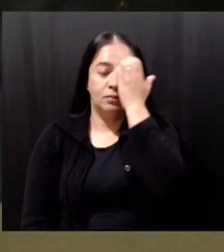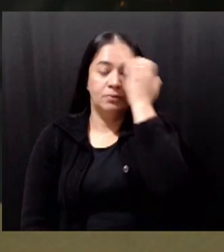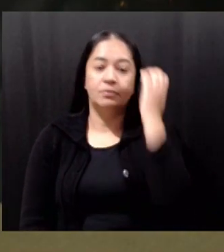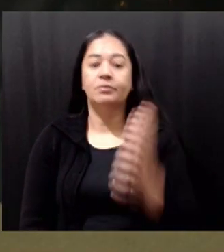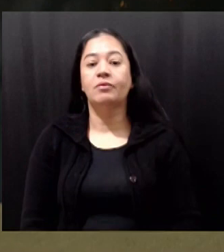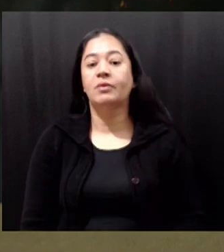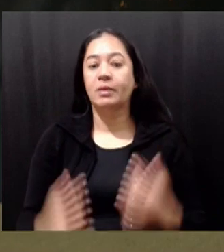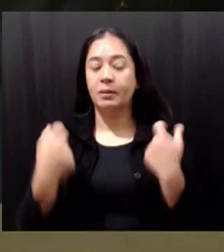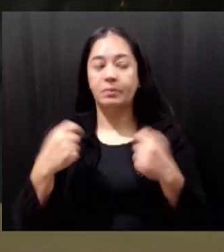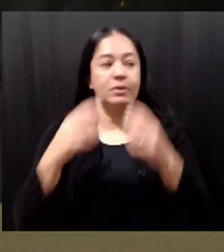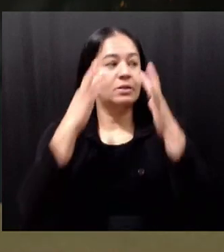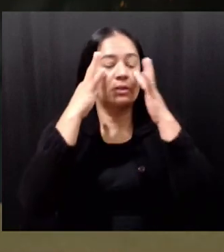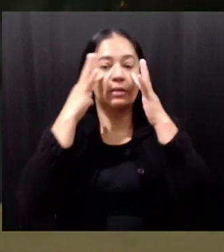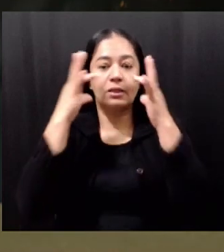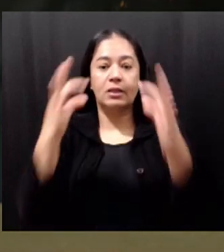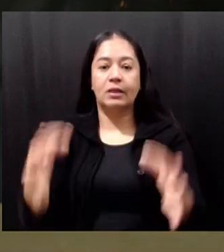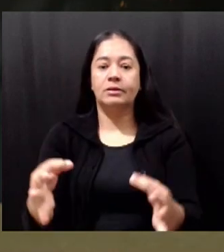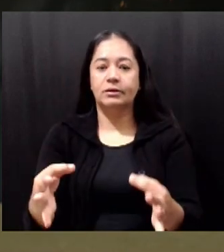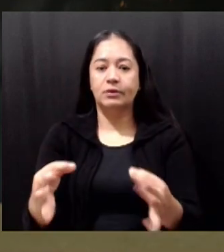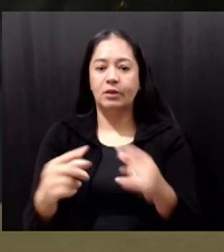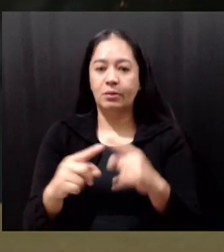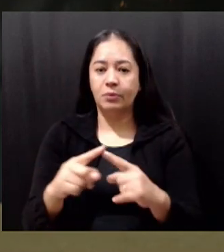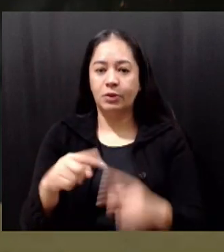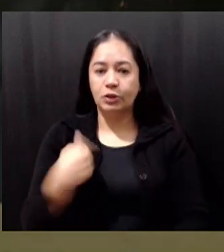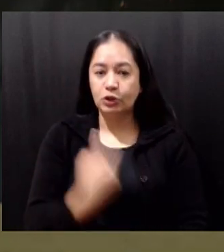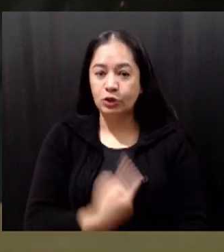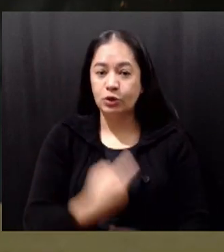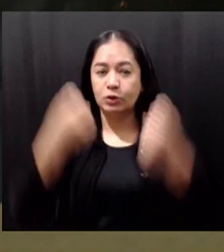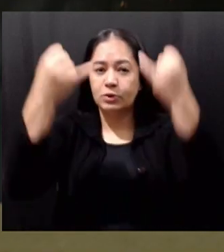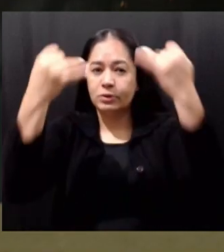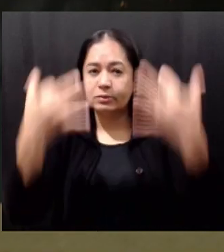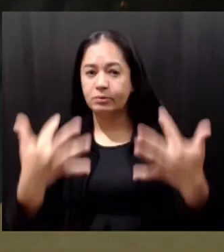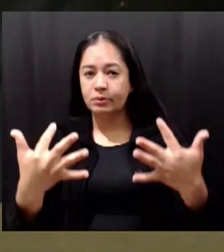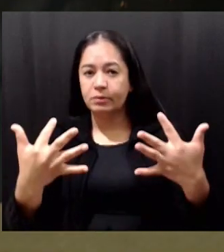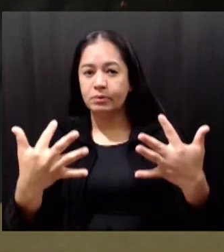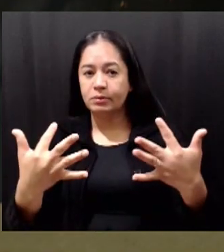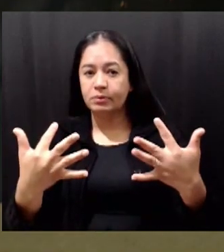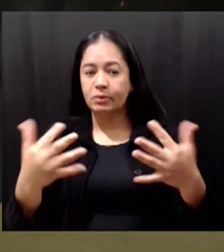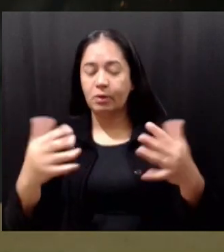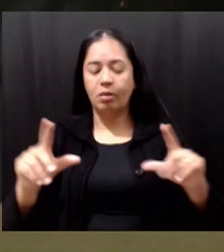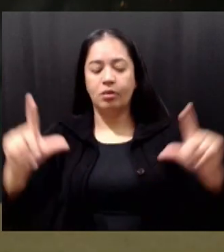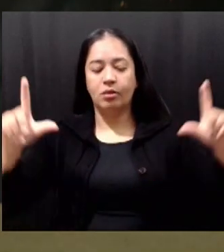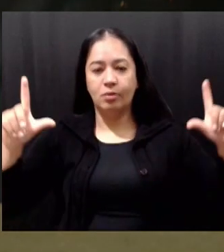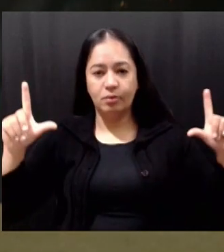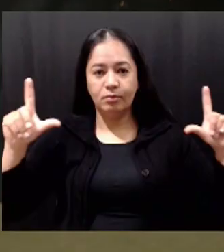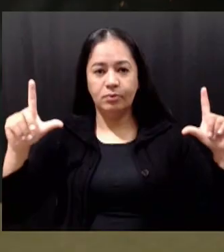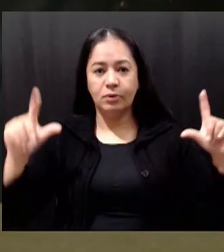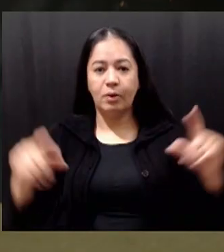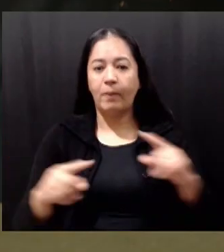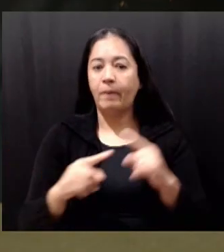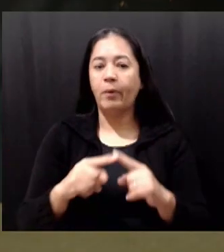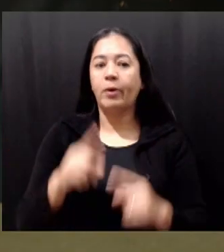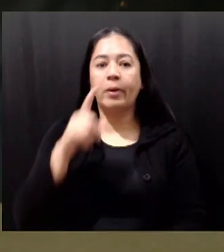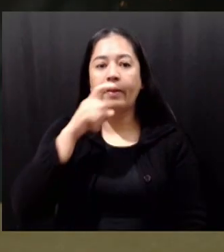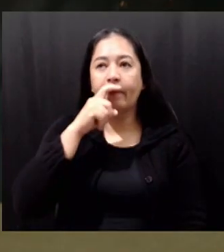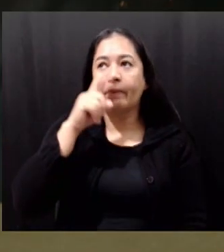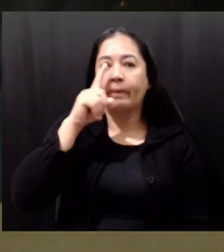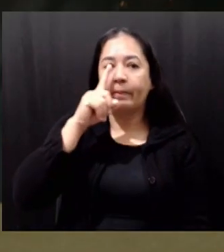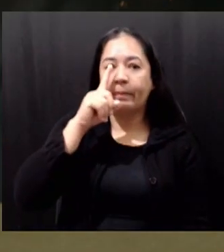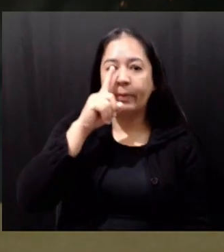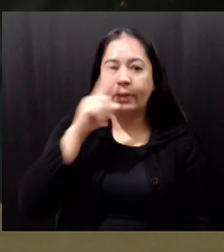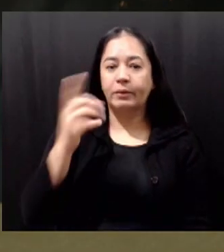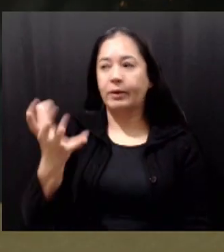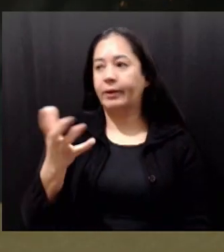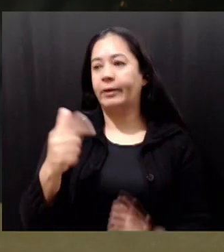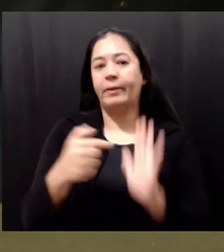exposição, porque quando a gente fala da questão da exposição, às vezes nem é porque o pai quer expor, é